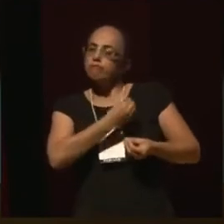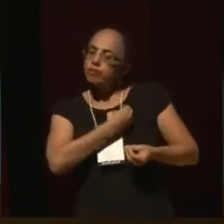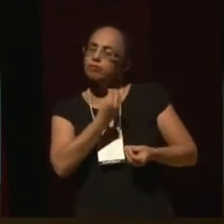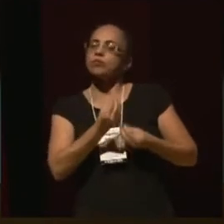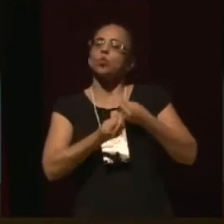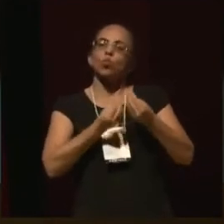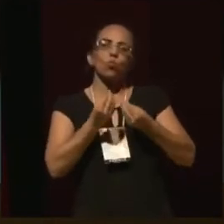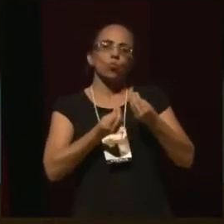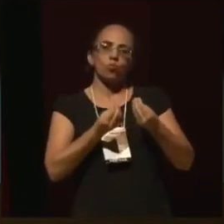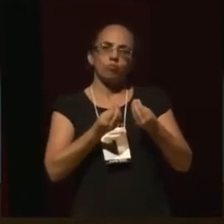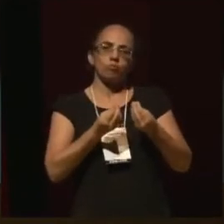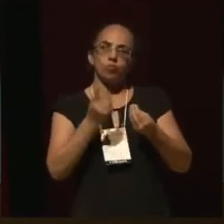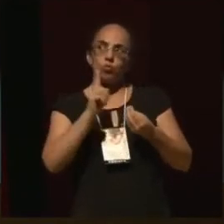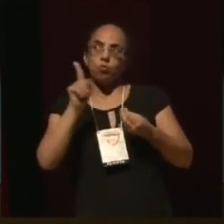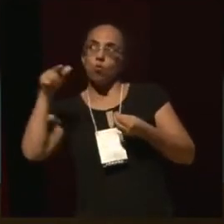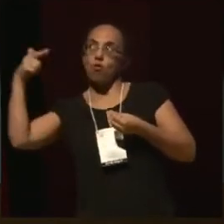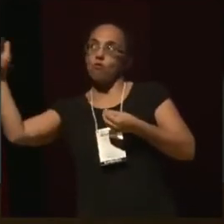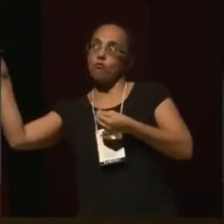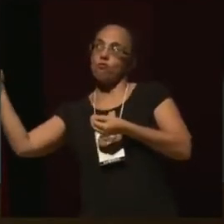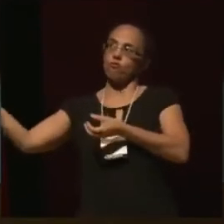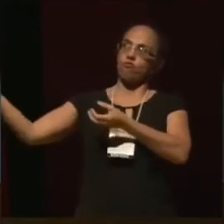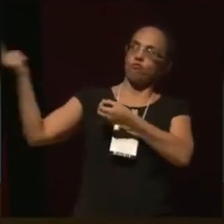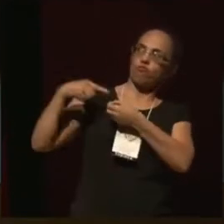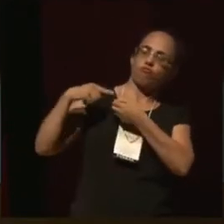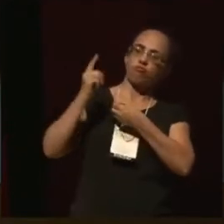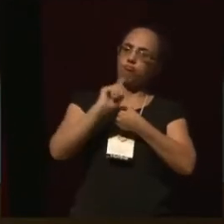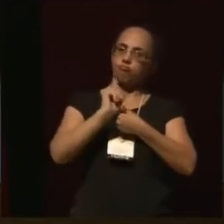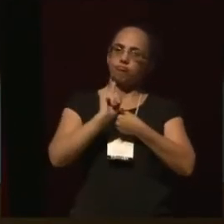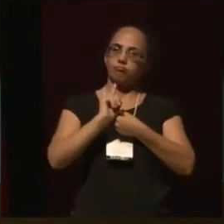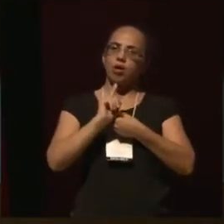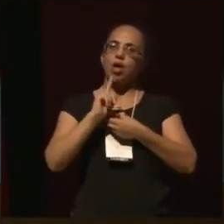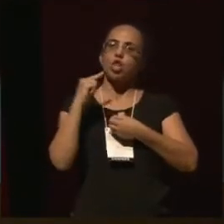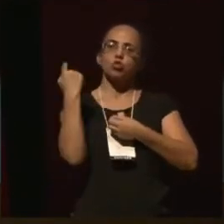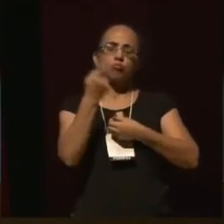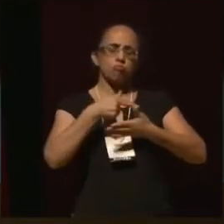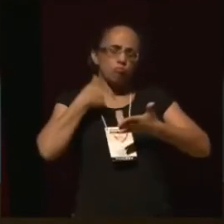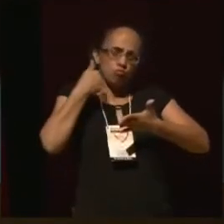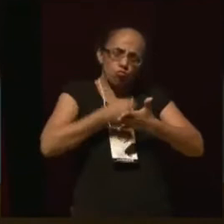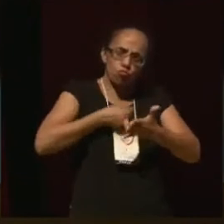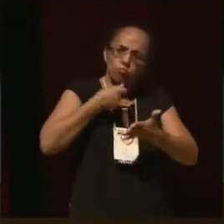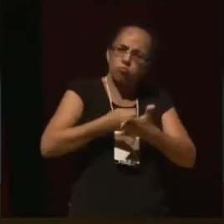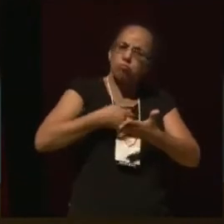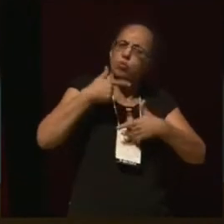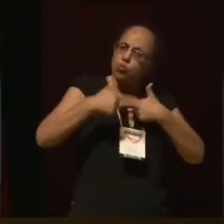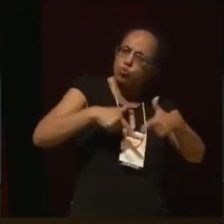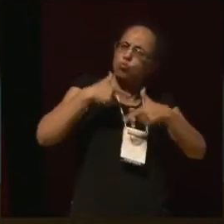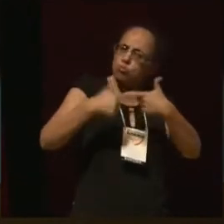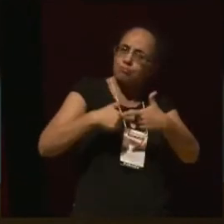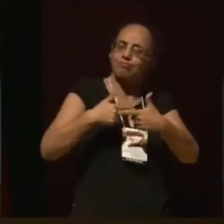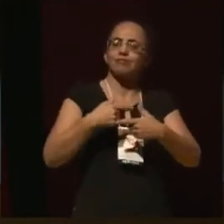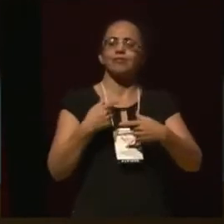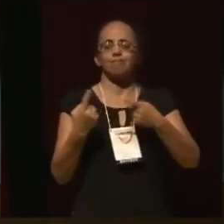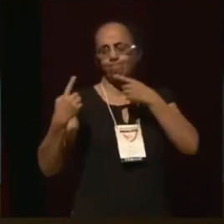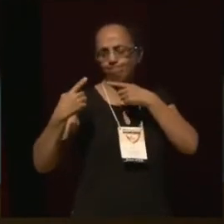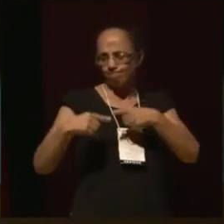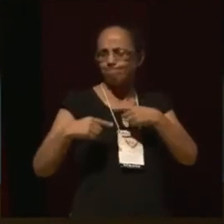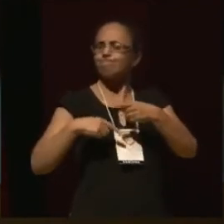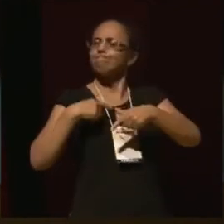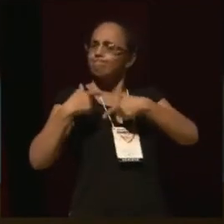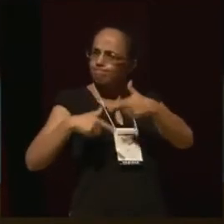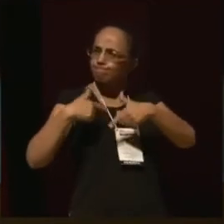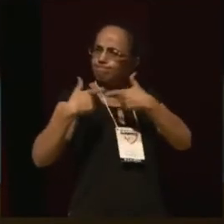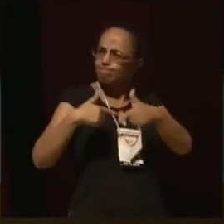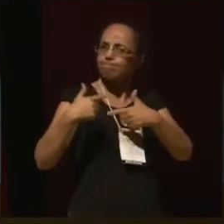solução não vem de fora, vem da nossa luta com as adversidades mesmas. Então, uma consciência